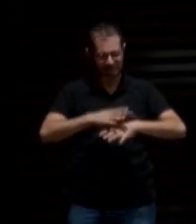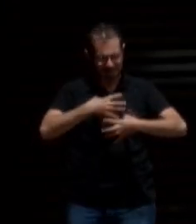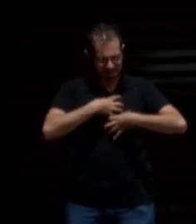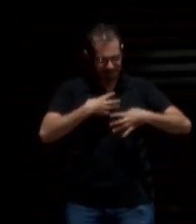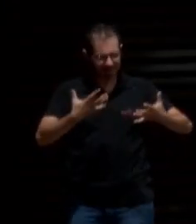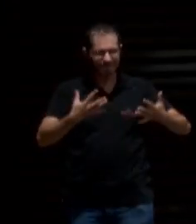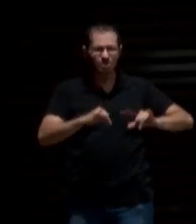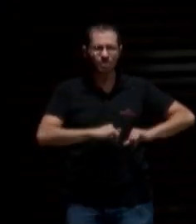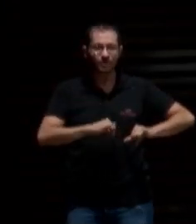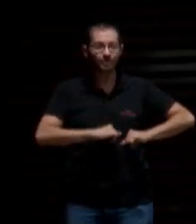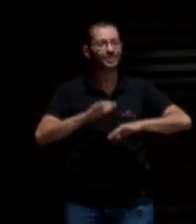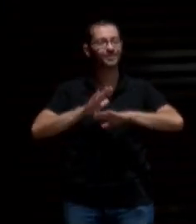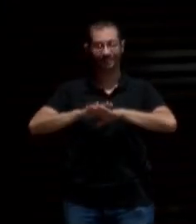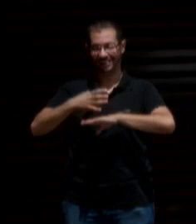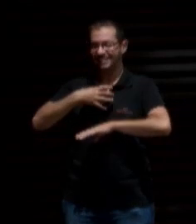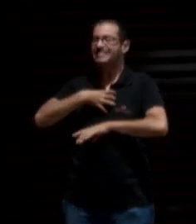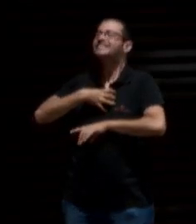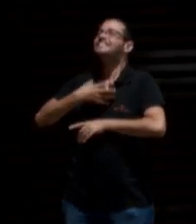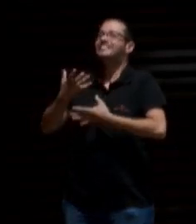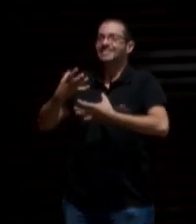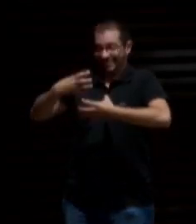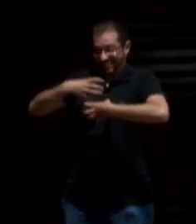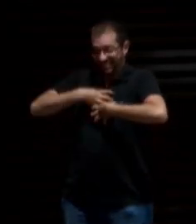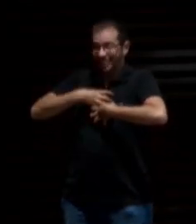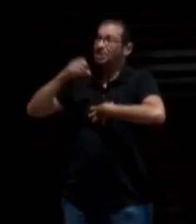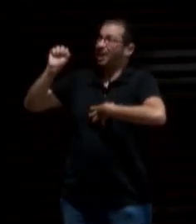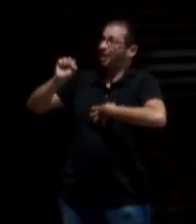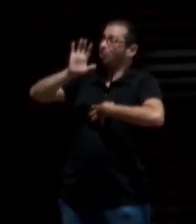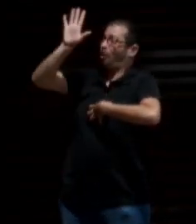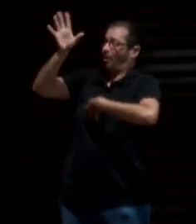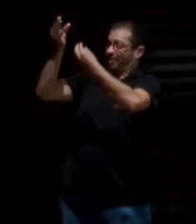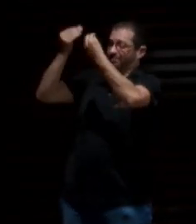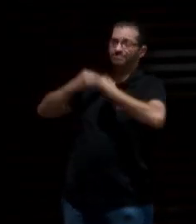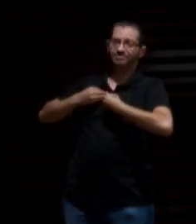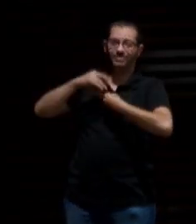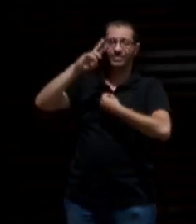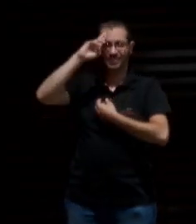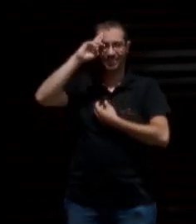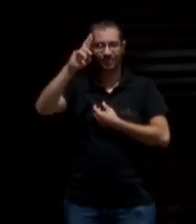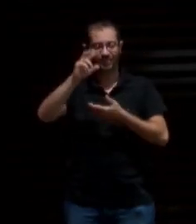Senhor. Por isso é uma bem-aventurança sofrer pelo nome de Cristo. Versículo 15.